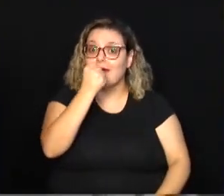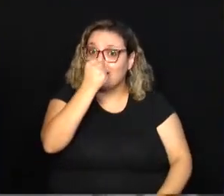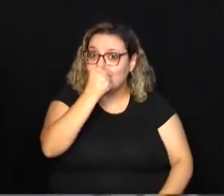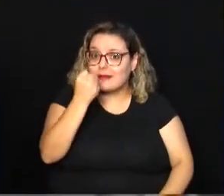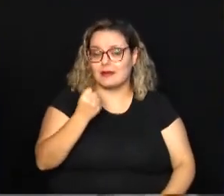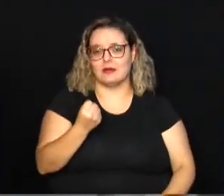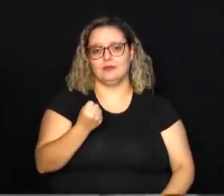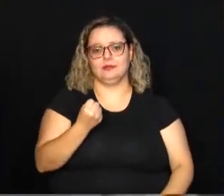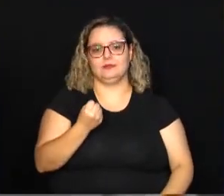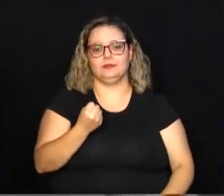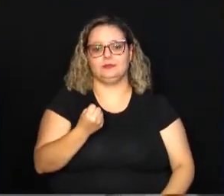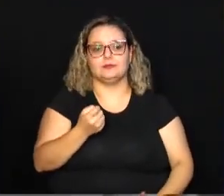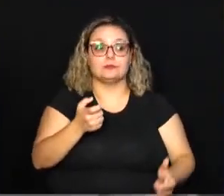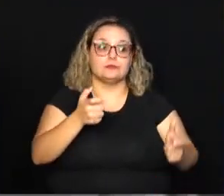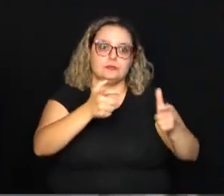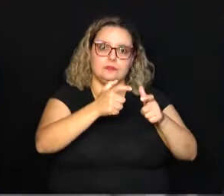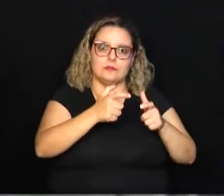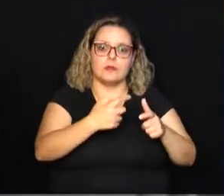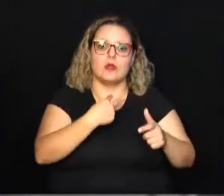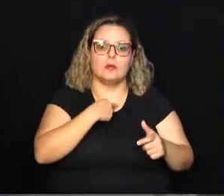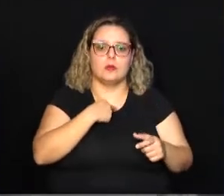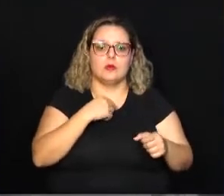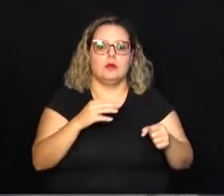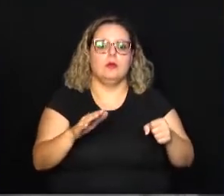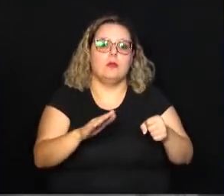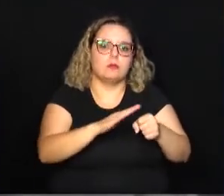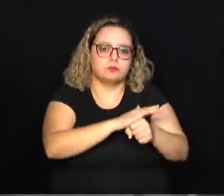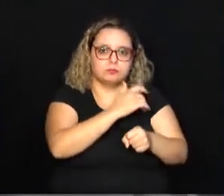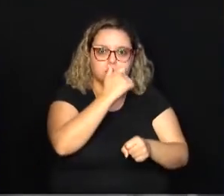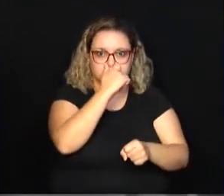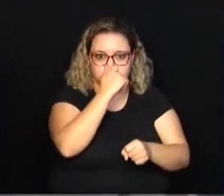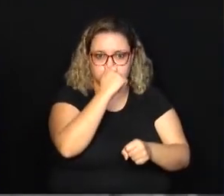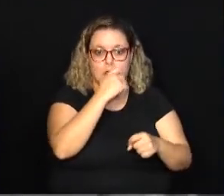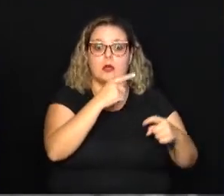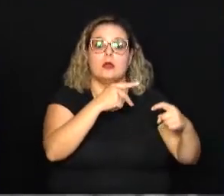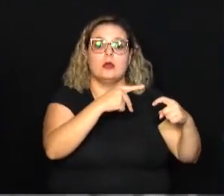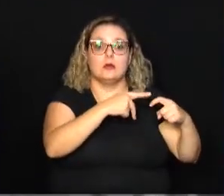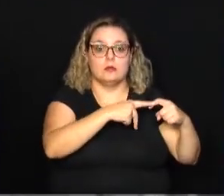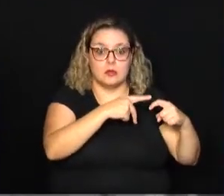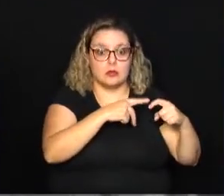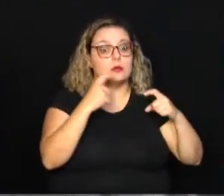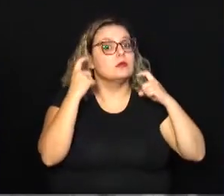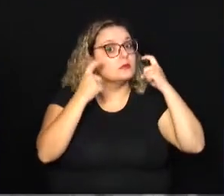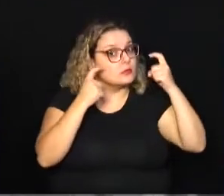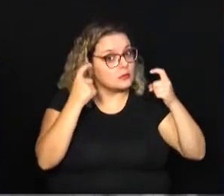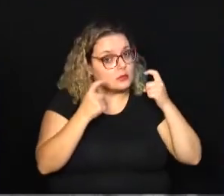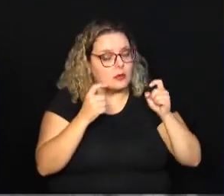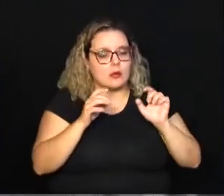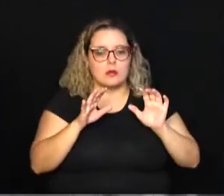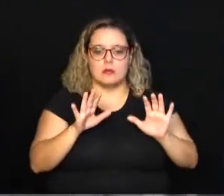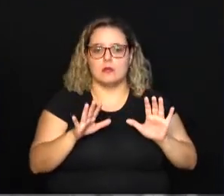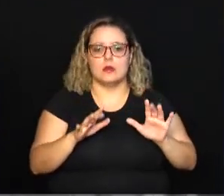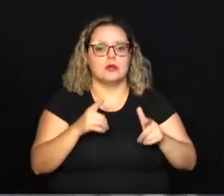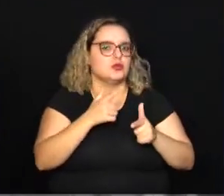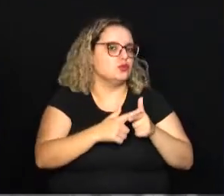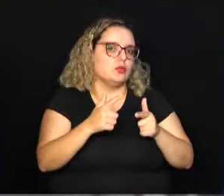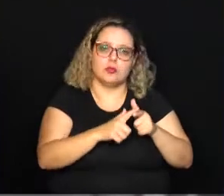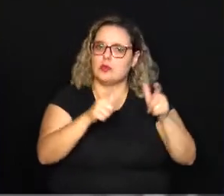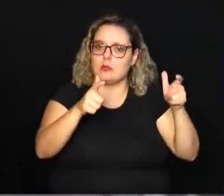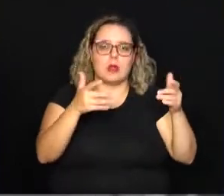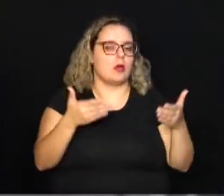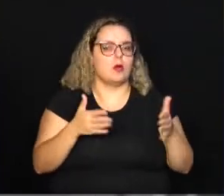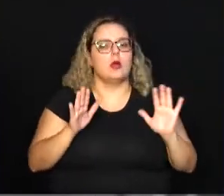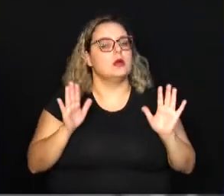de circulação, de aglomeração. Então, isso é uma coisa. Então, a pediatria, a gente está preocupado, mas não é o problema maior